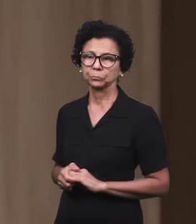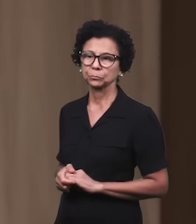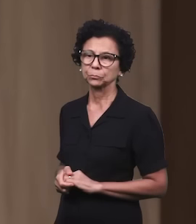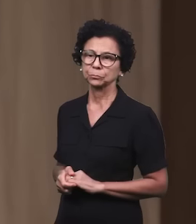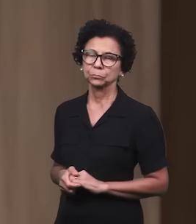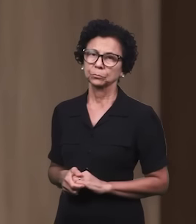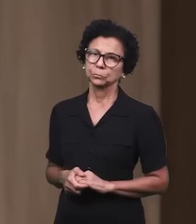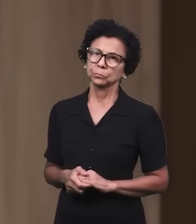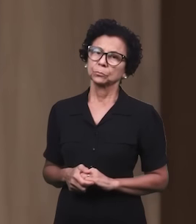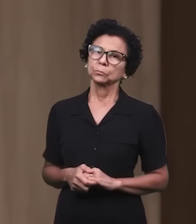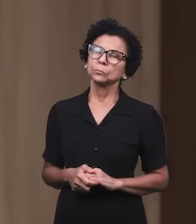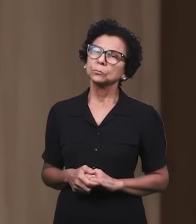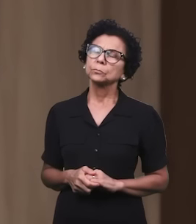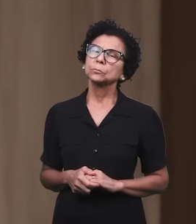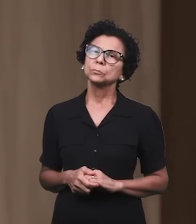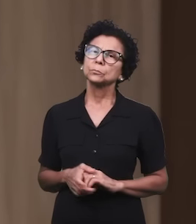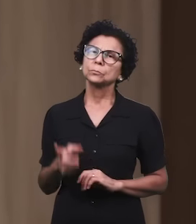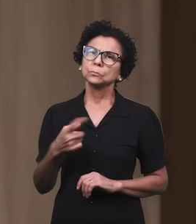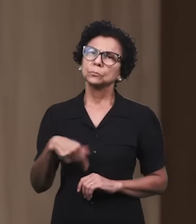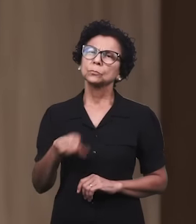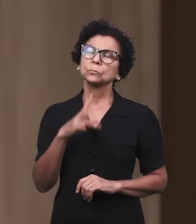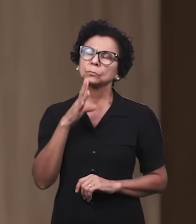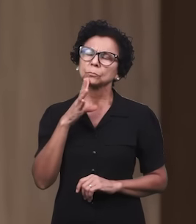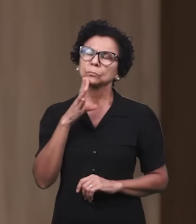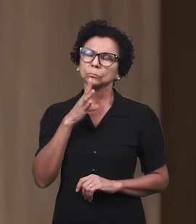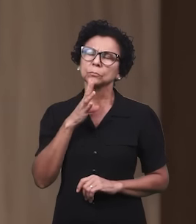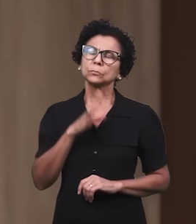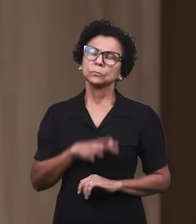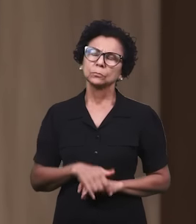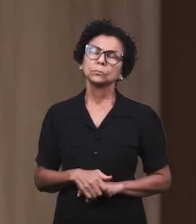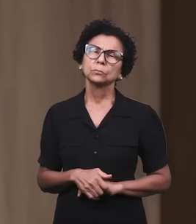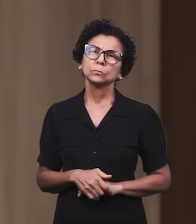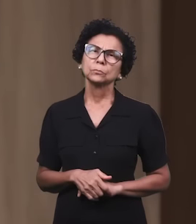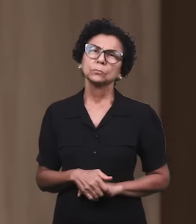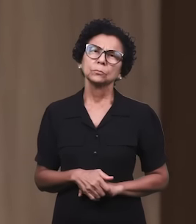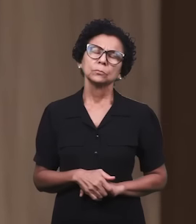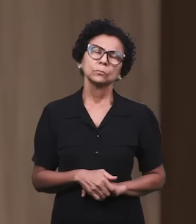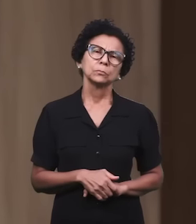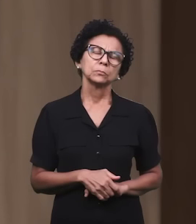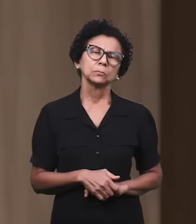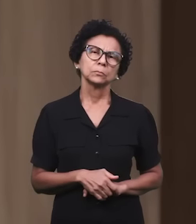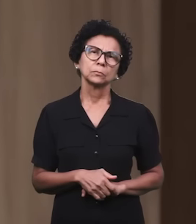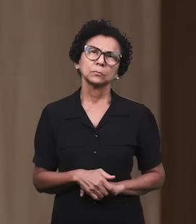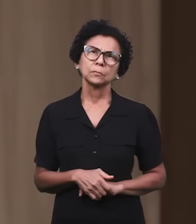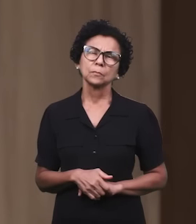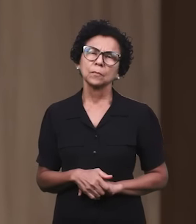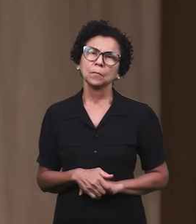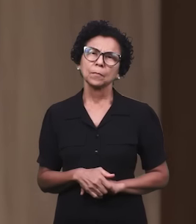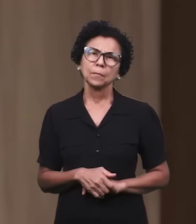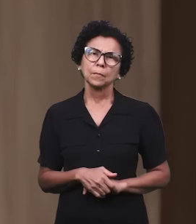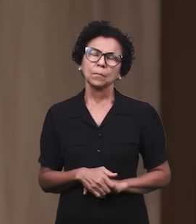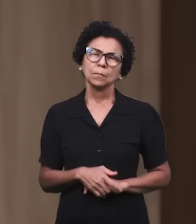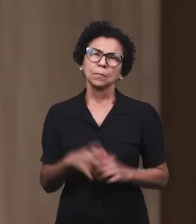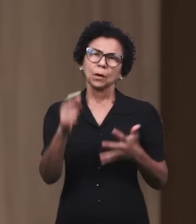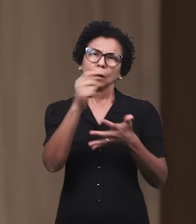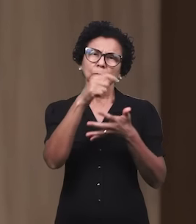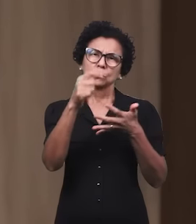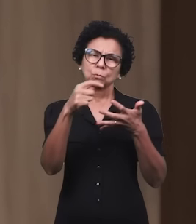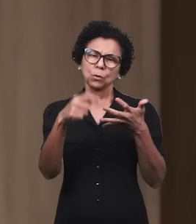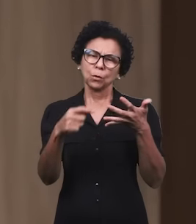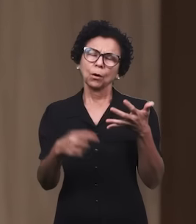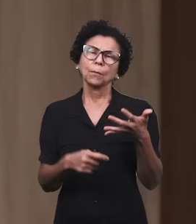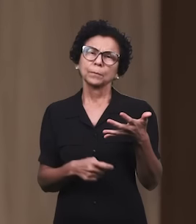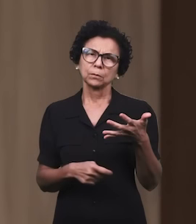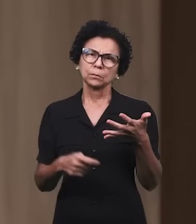é muito lembrado no nosso meio. Mas eu fiz aqui algumas anotações